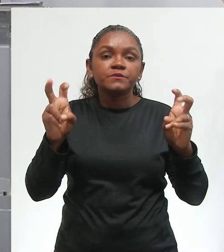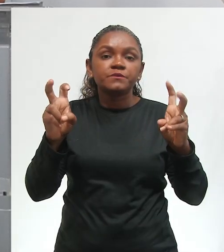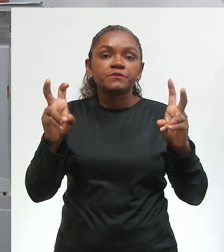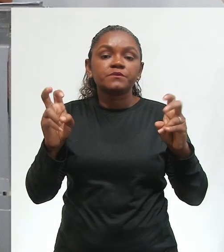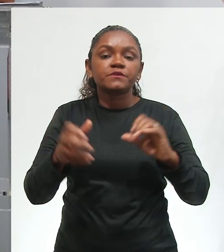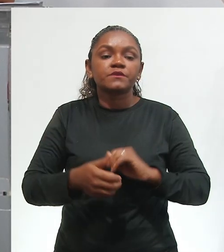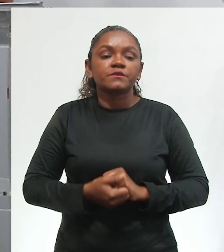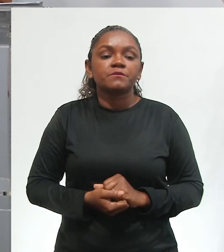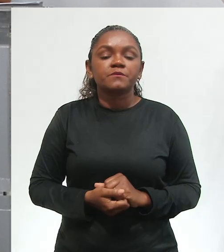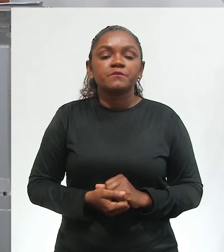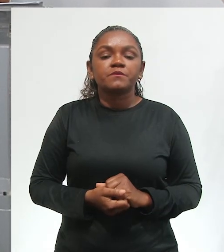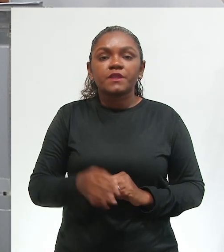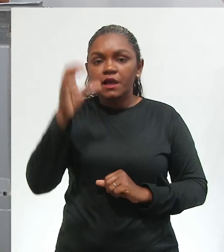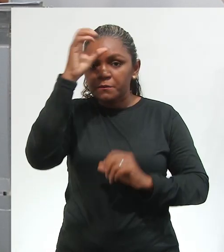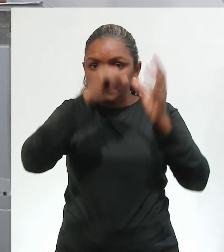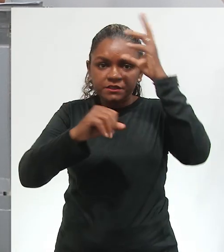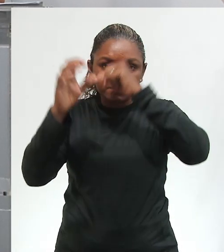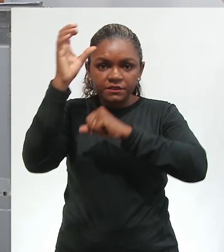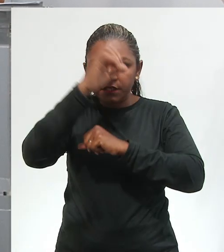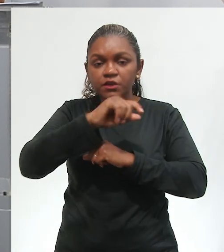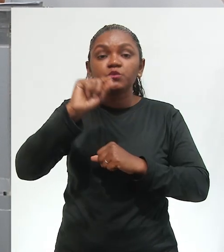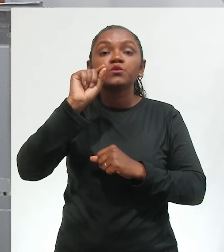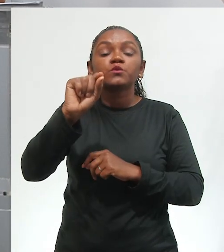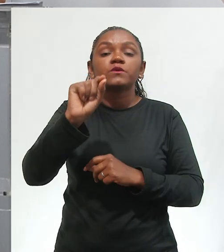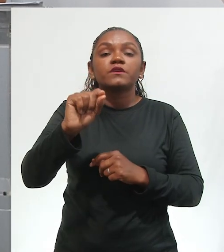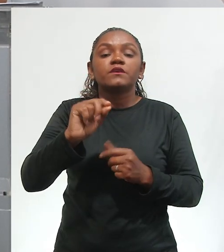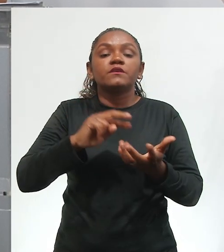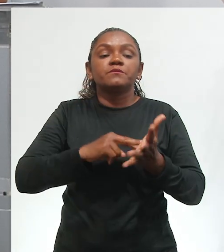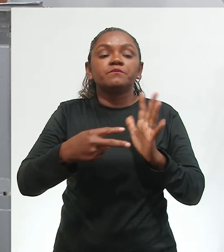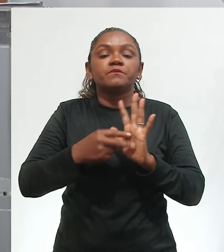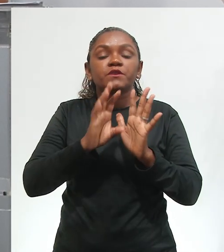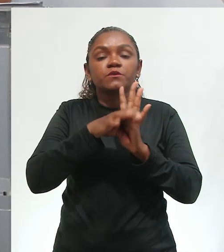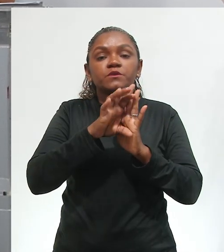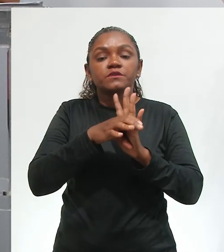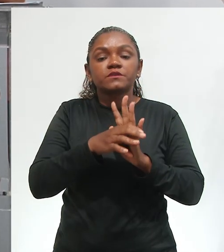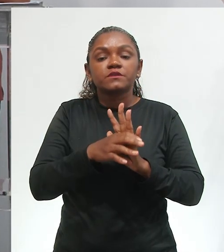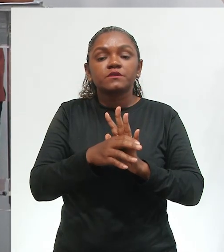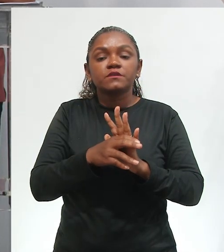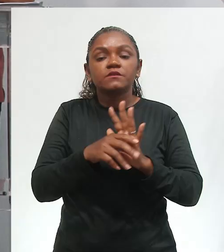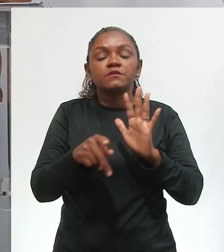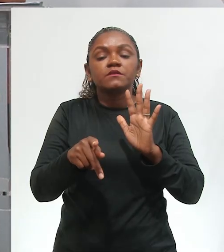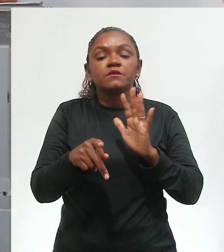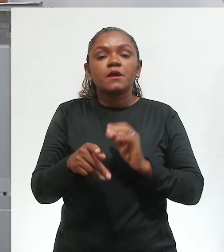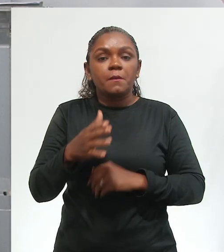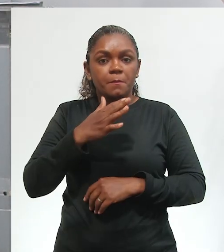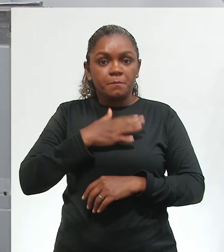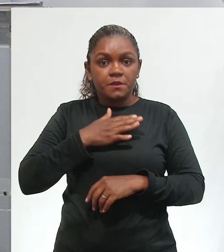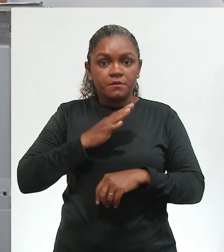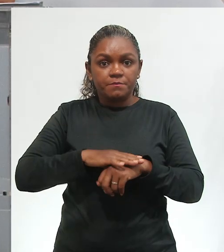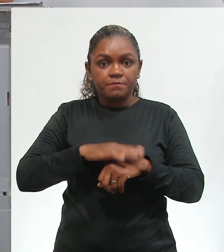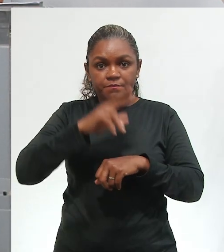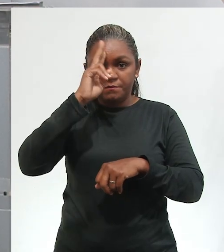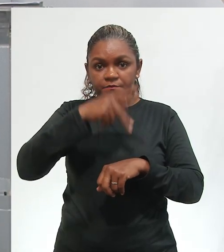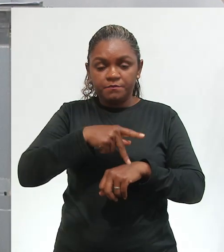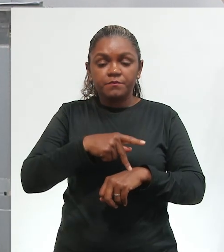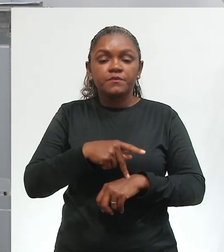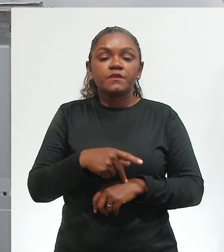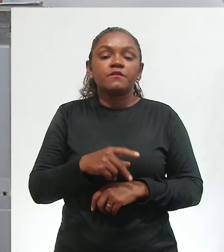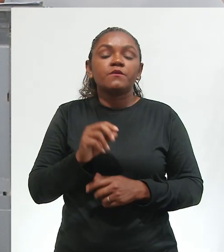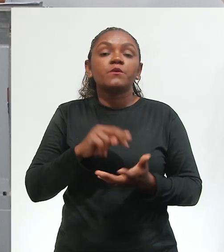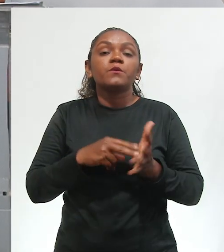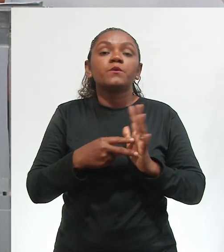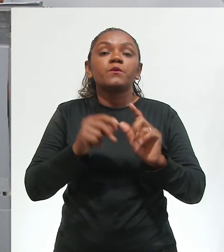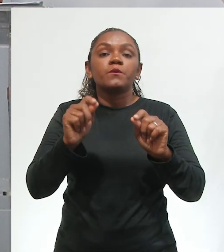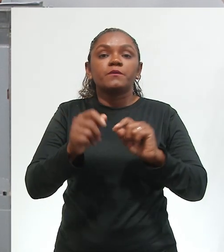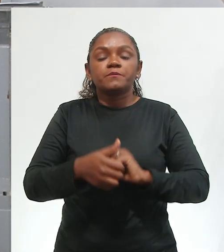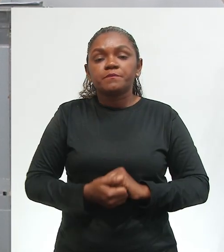da espiral da aprendizagem é um conceito que eu trato na tese doutoral da seguinte maneira. Para que a